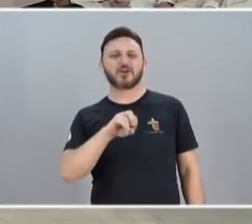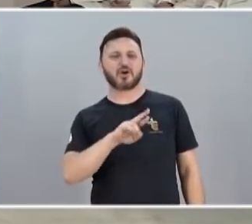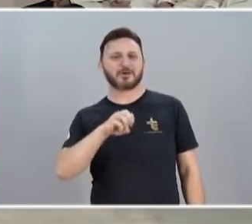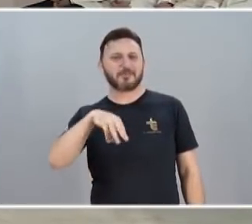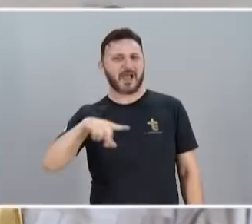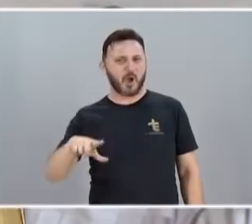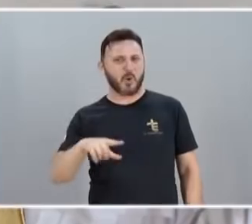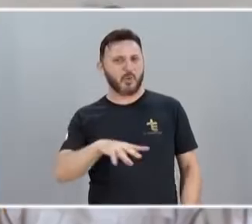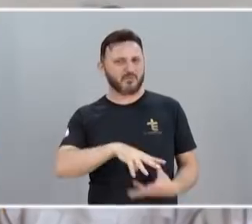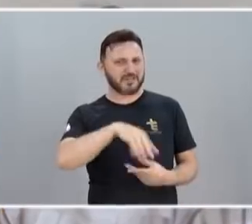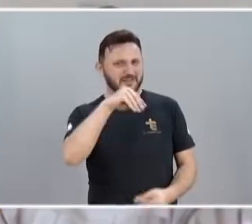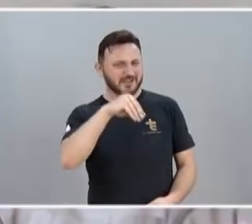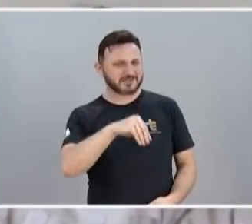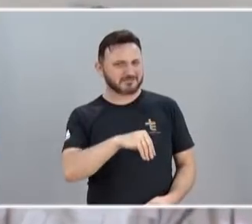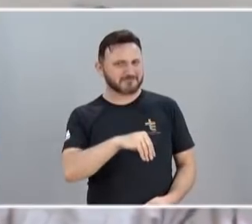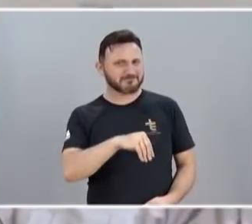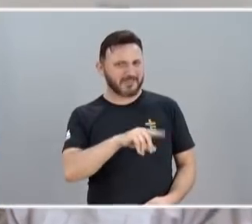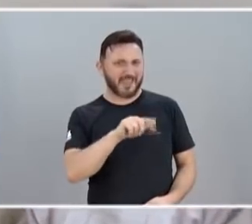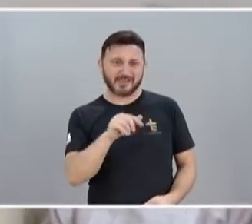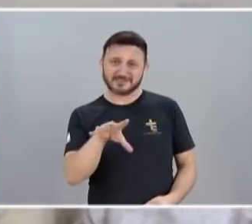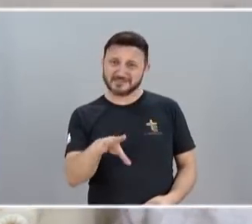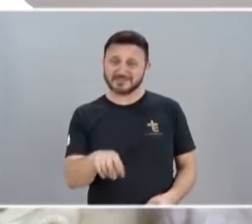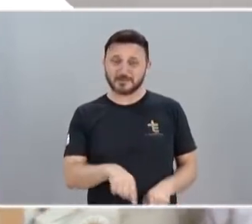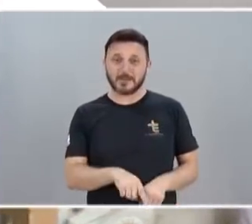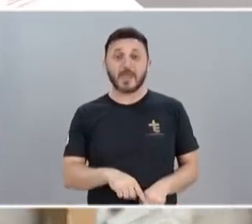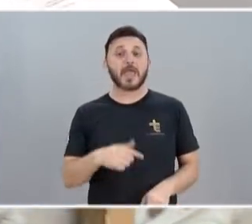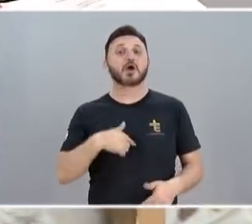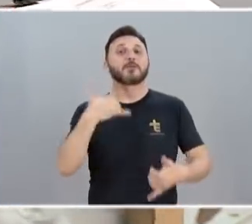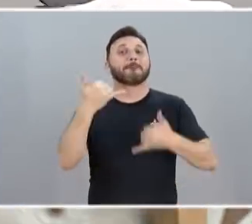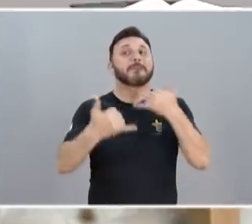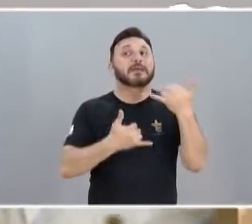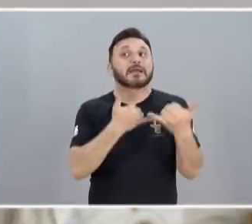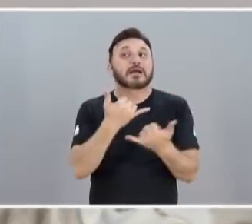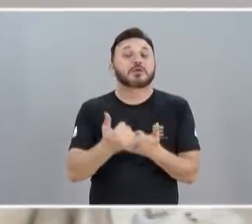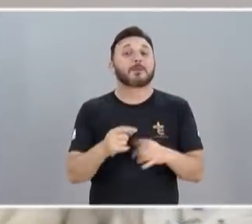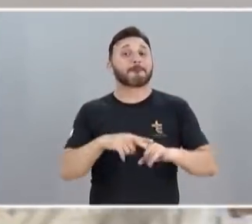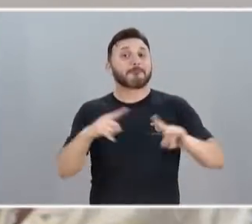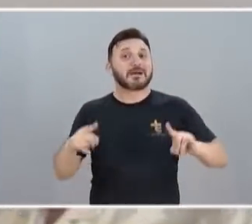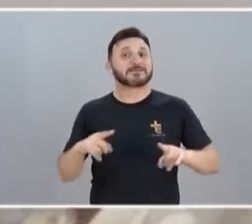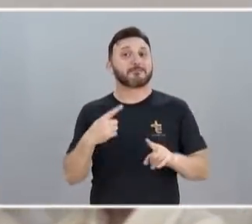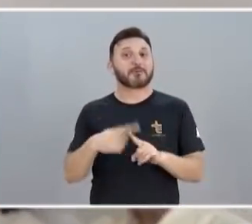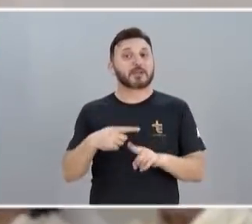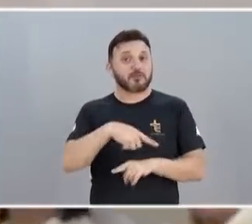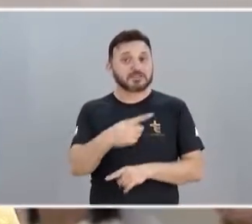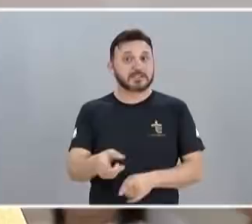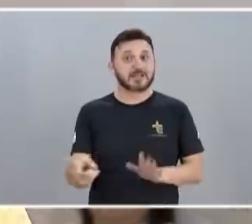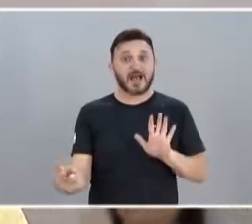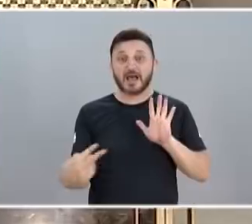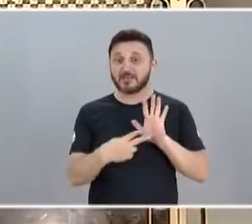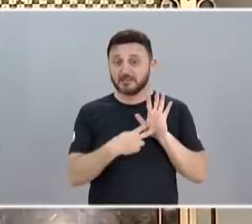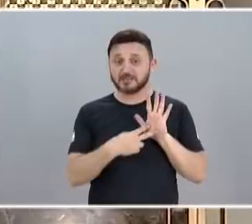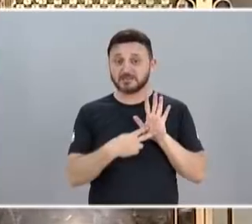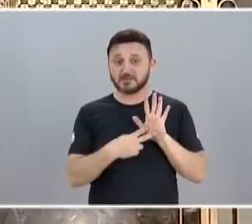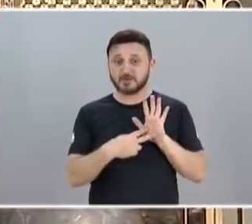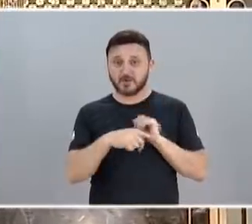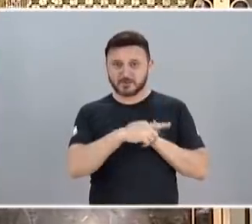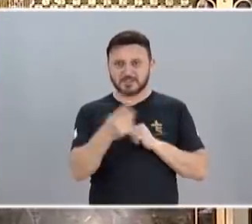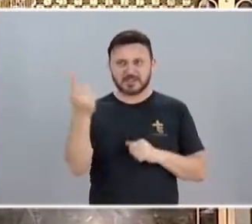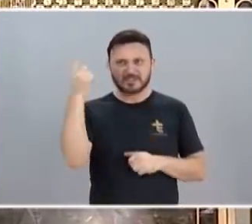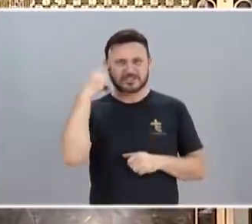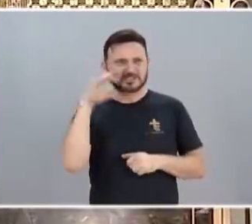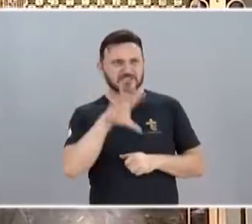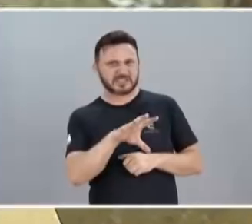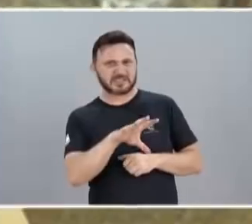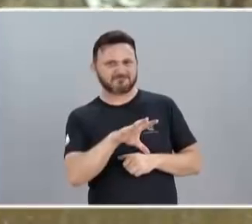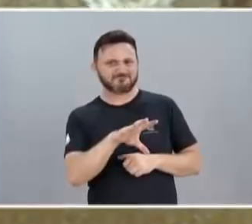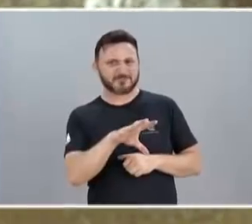Estou brincando porque, brincando entre aspas, é porque eu vivo isso, eu fico, você não fica, você não é assim? Você não